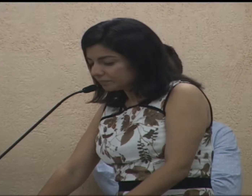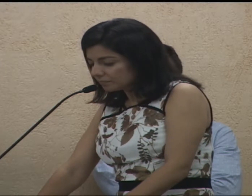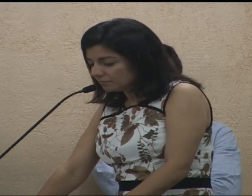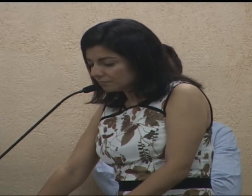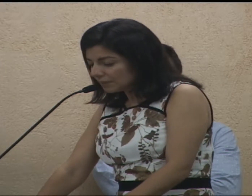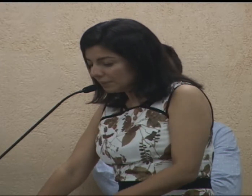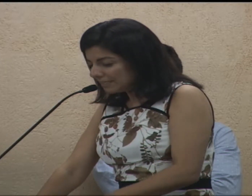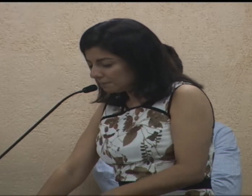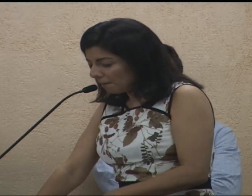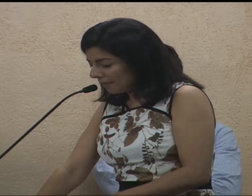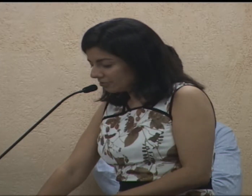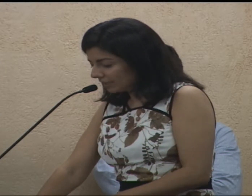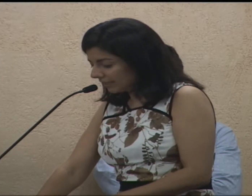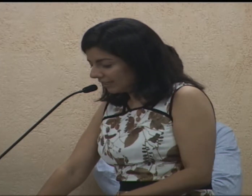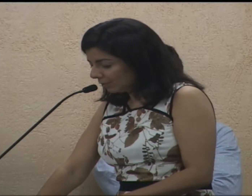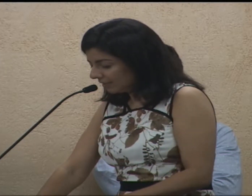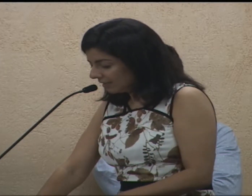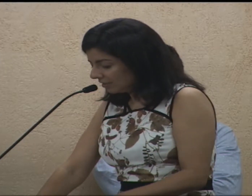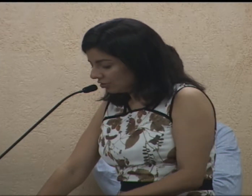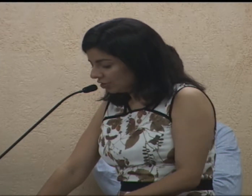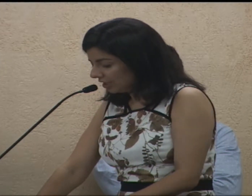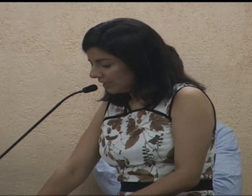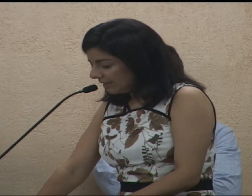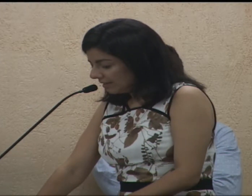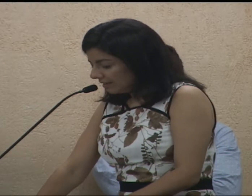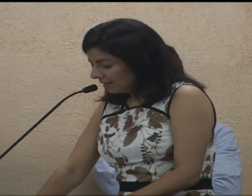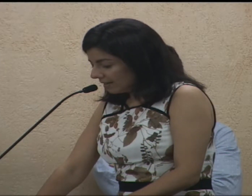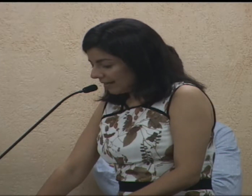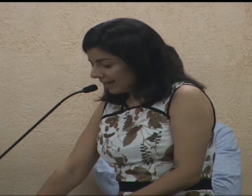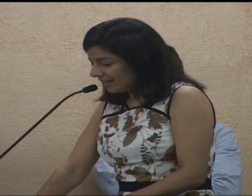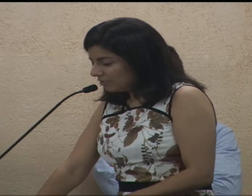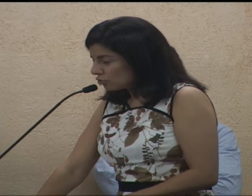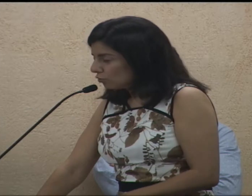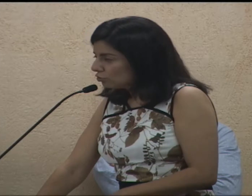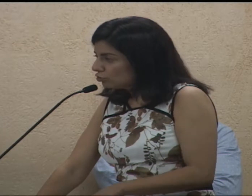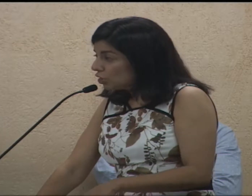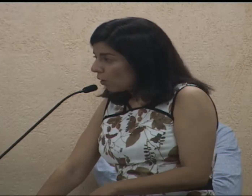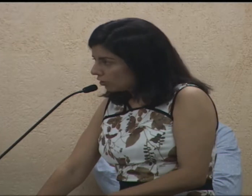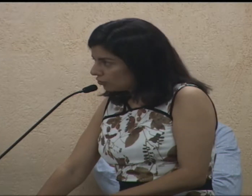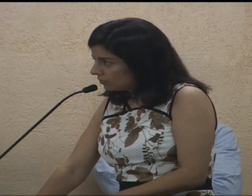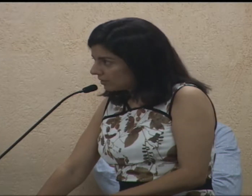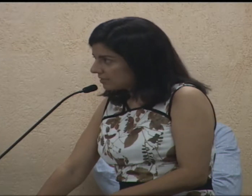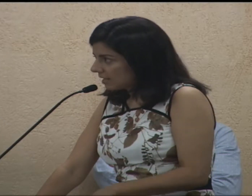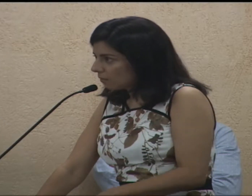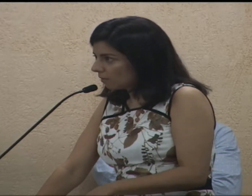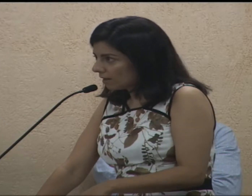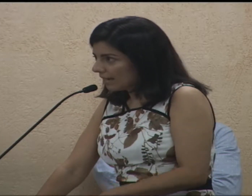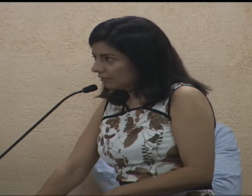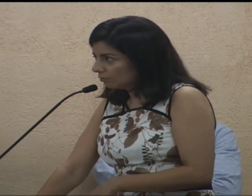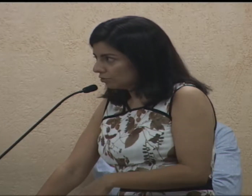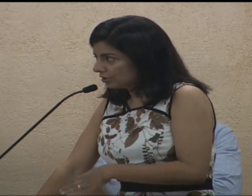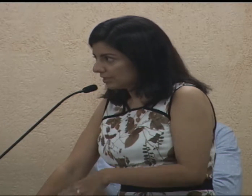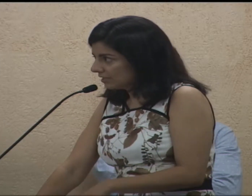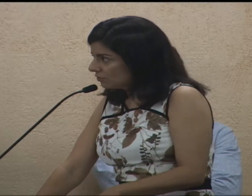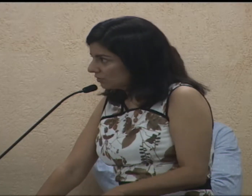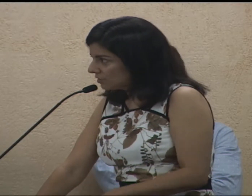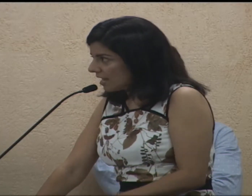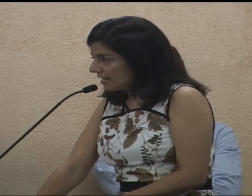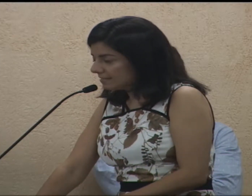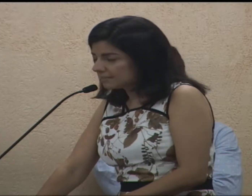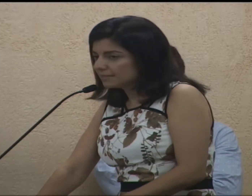bandeira. Principalmente naquilo que tange aquele discurso de ódio que está colocado hoje nas